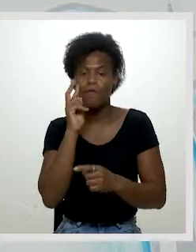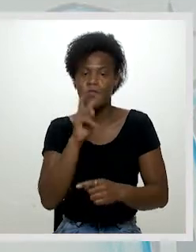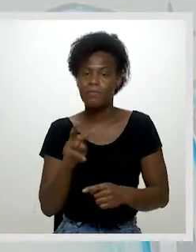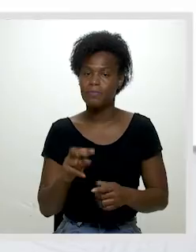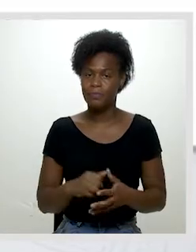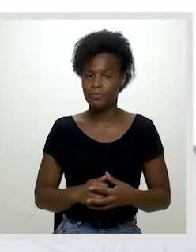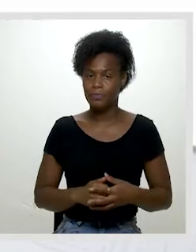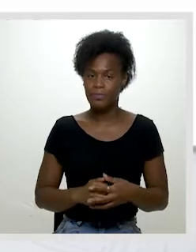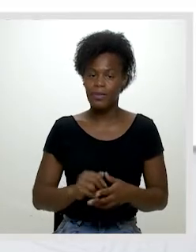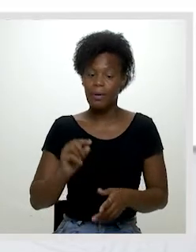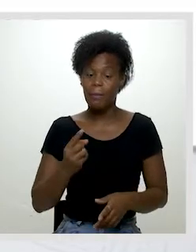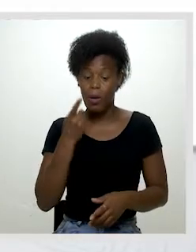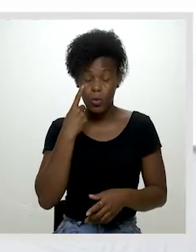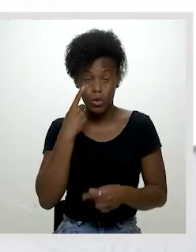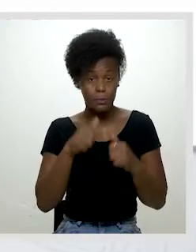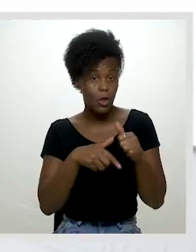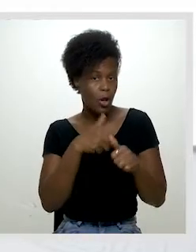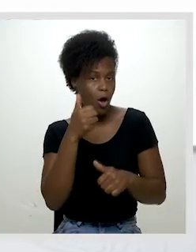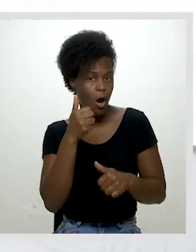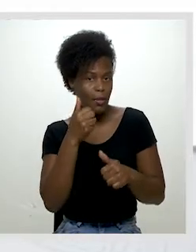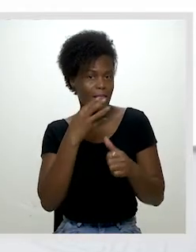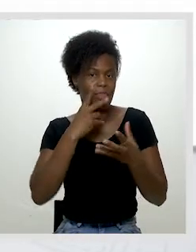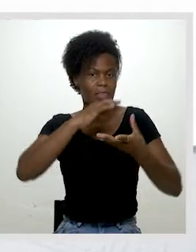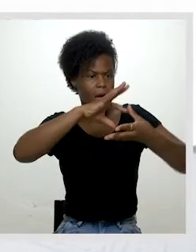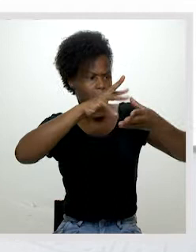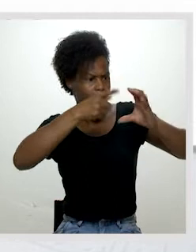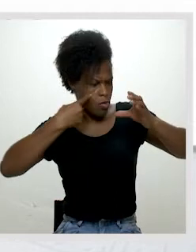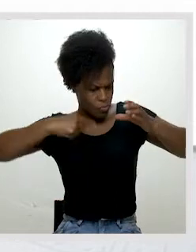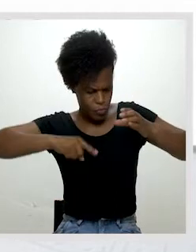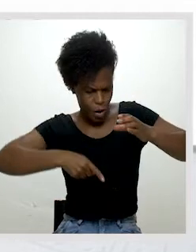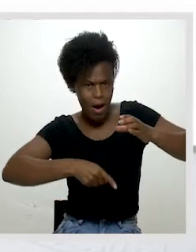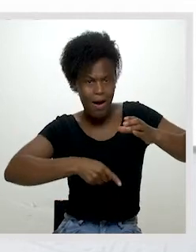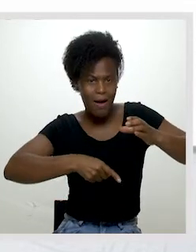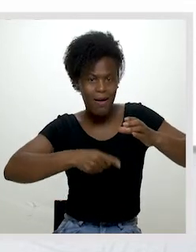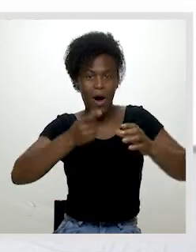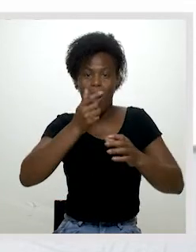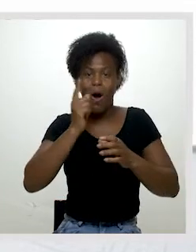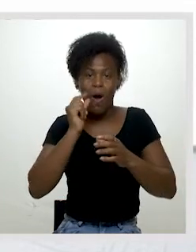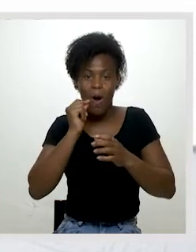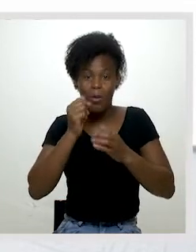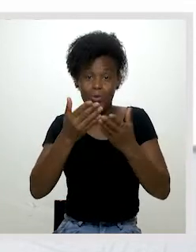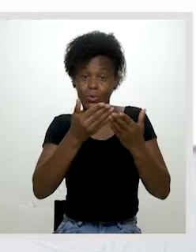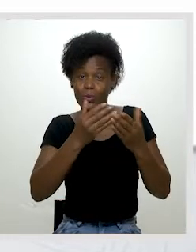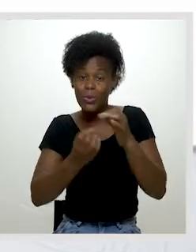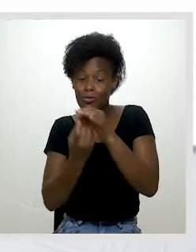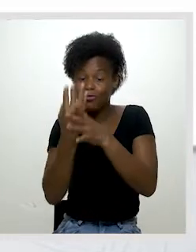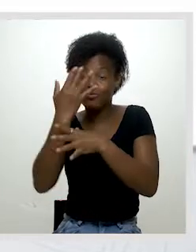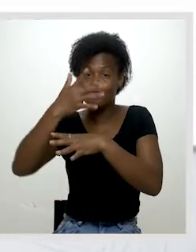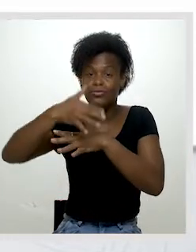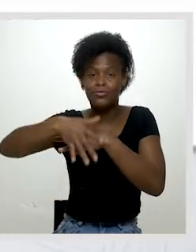aula. Para conhecer melhor o interior da Terra, o homem estuda as erupções